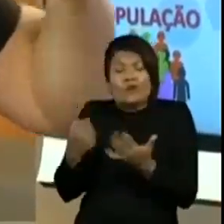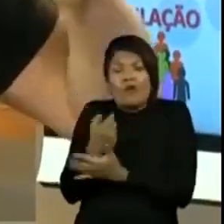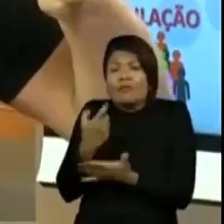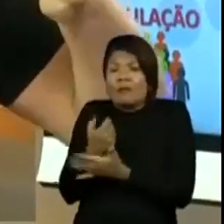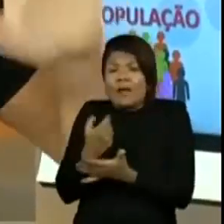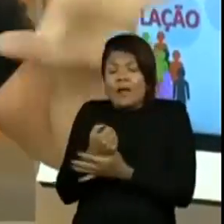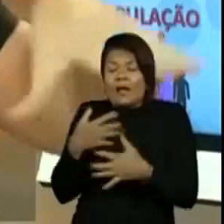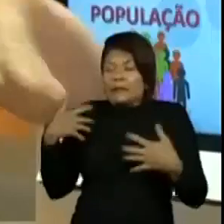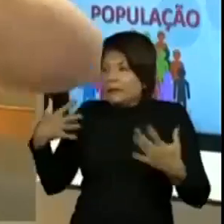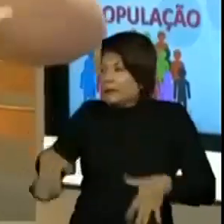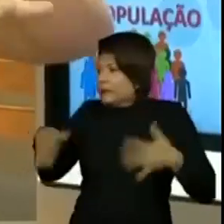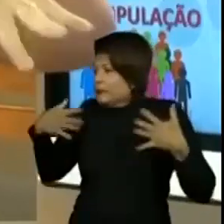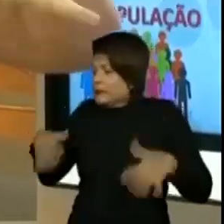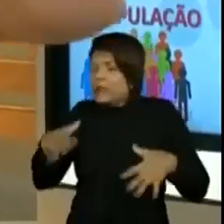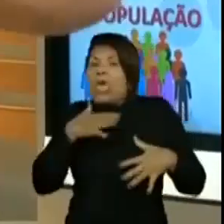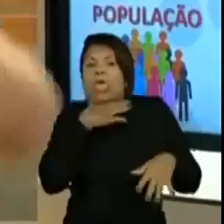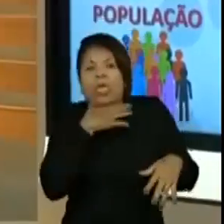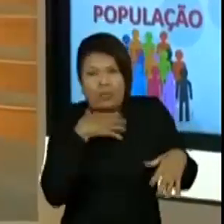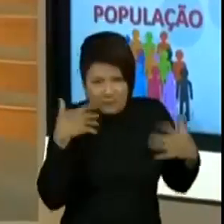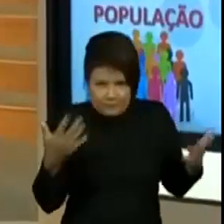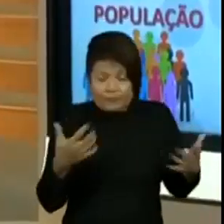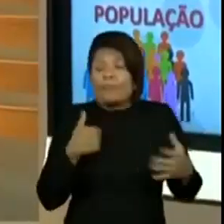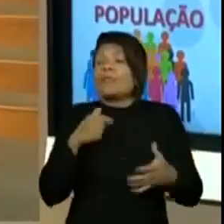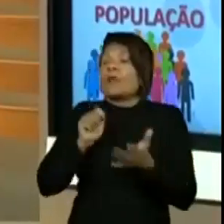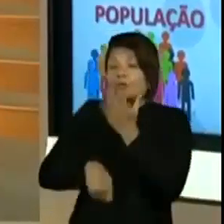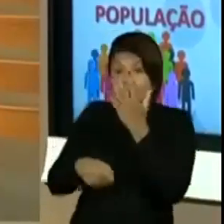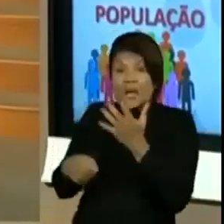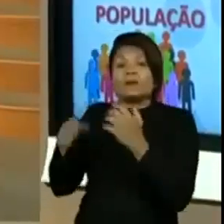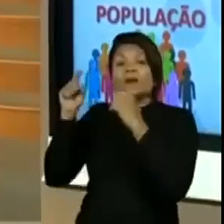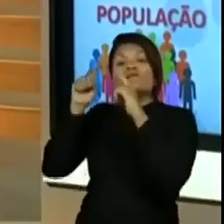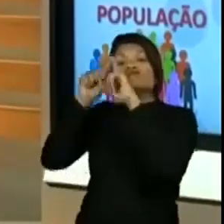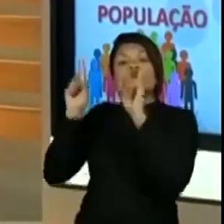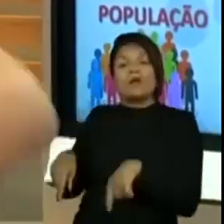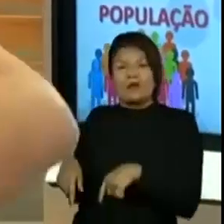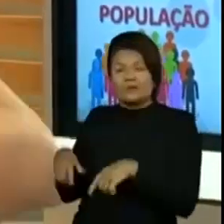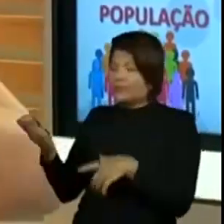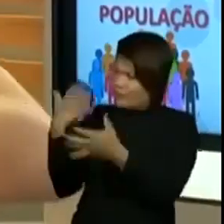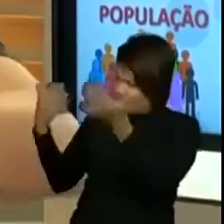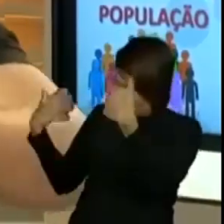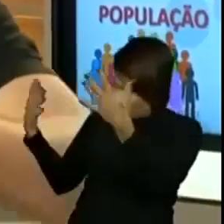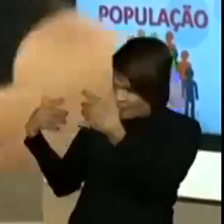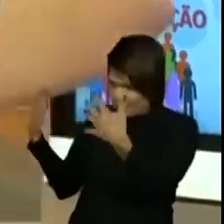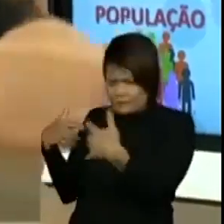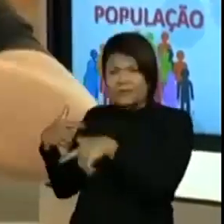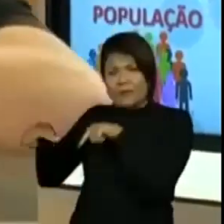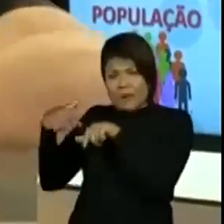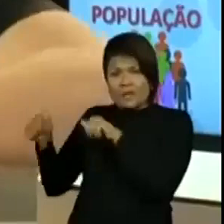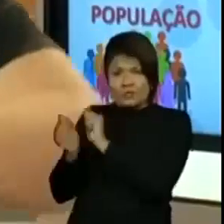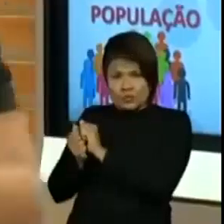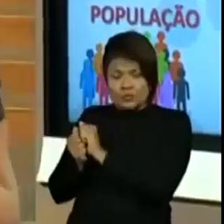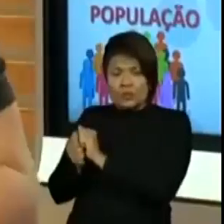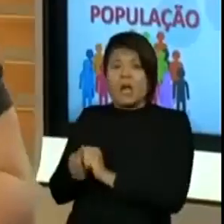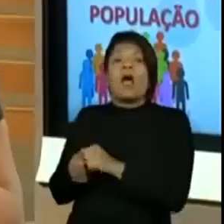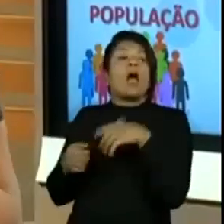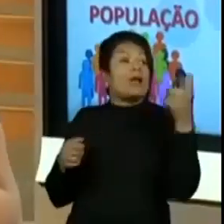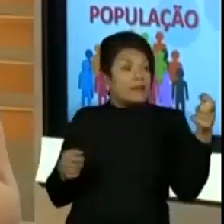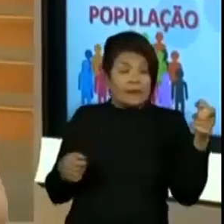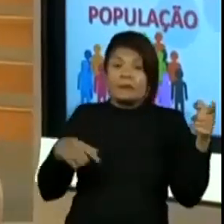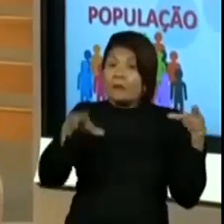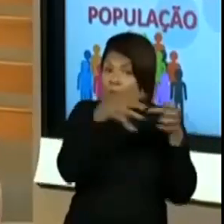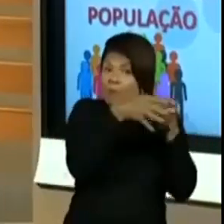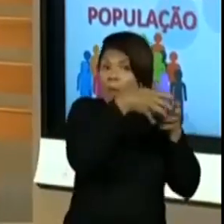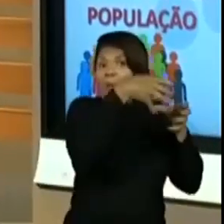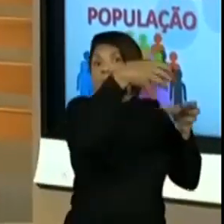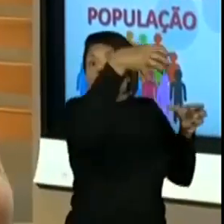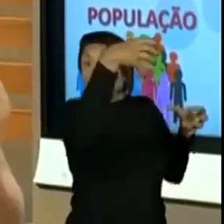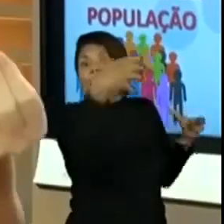consegue mais produzir, aí ele contrata funcionários. Aí a gente já divide a produção, é fábrica. Mas a população vai aumentando e a população quer mais produtos. E aí nós